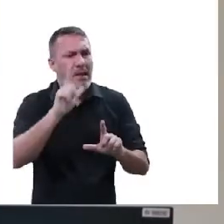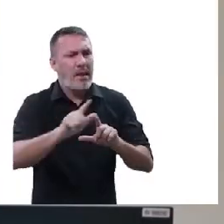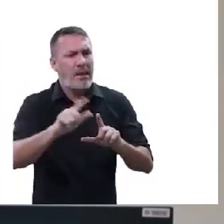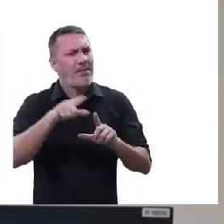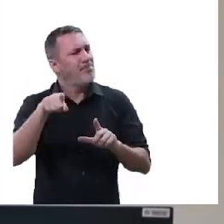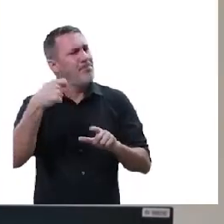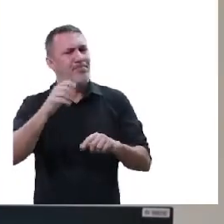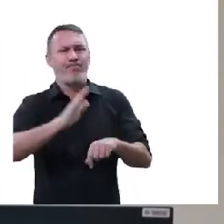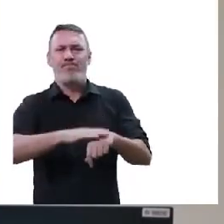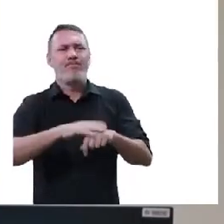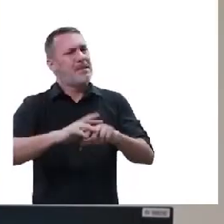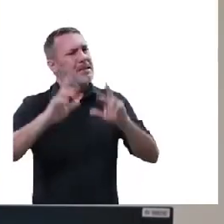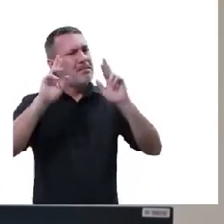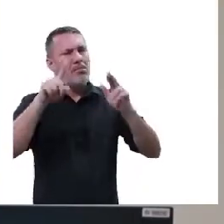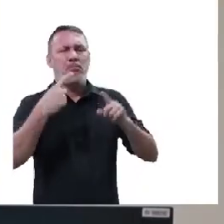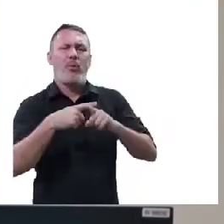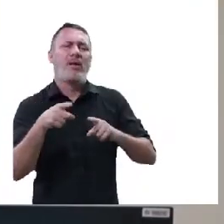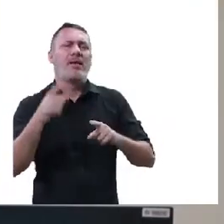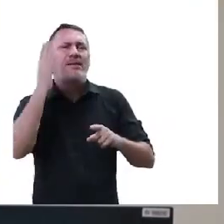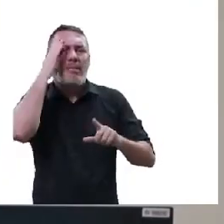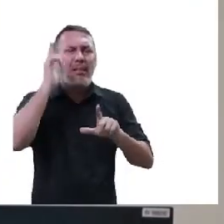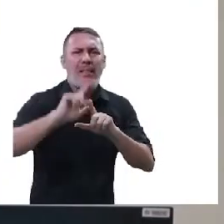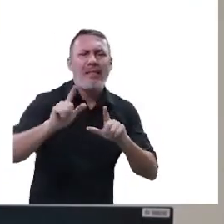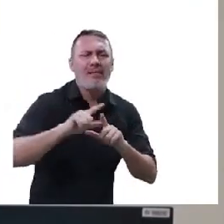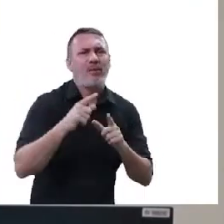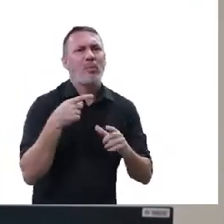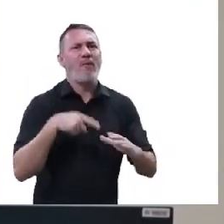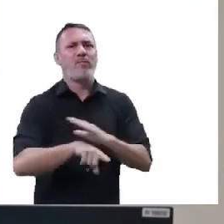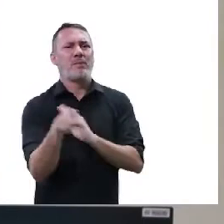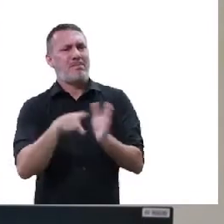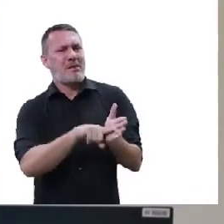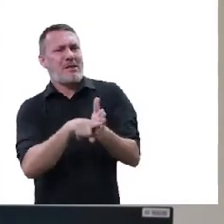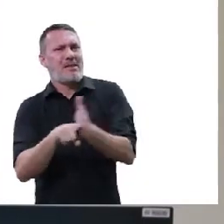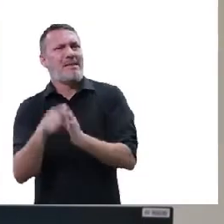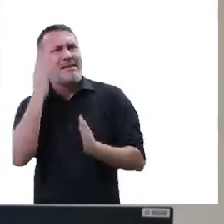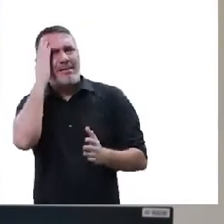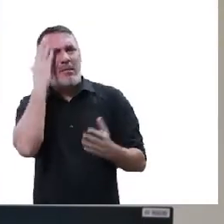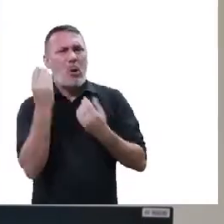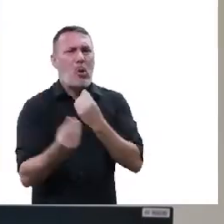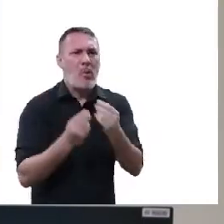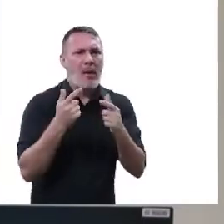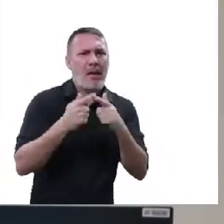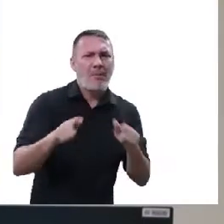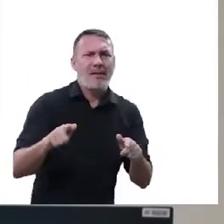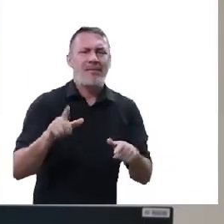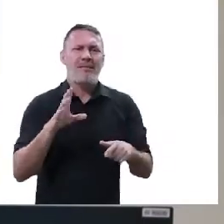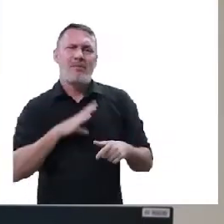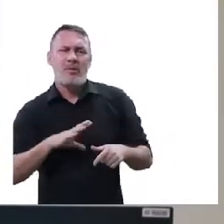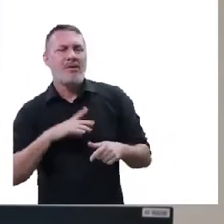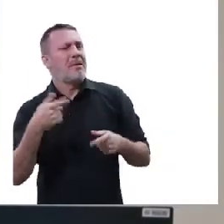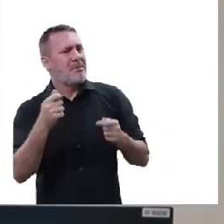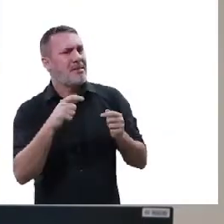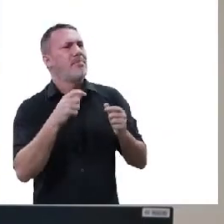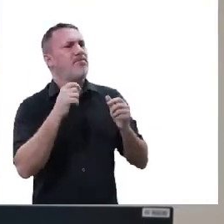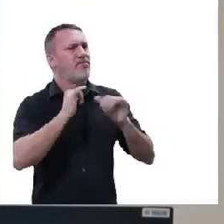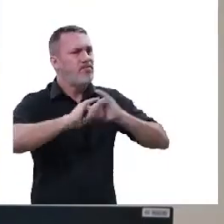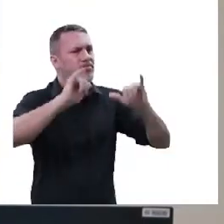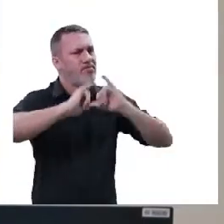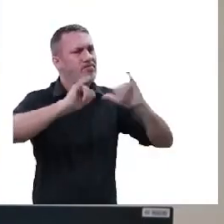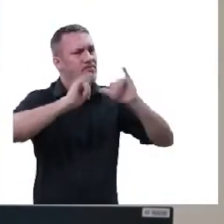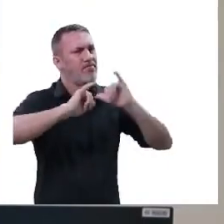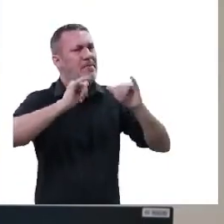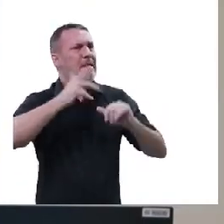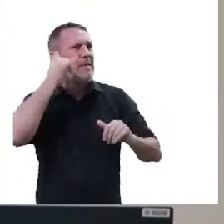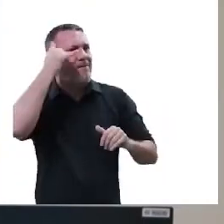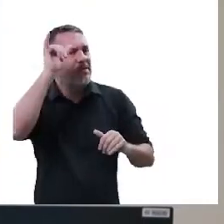daquela ação, porque ela deveria propor, né, propagandas, mostrar que não podemos praticar o preconceito